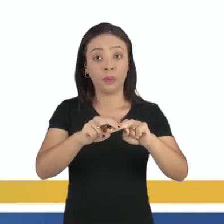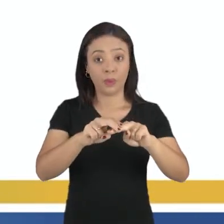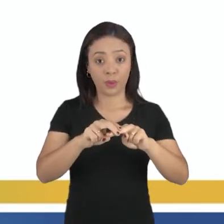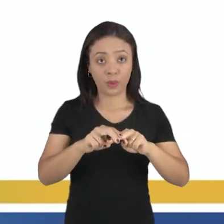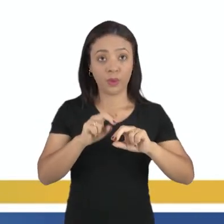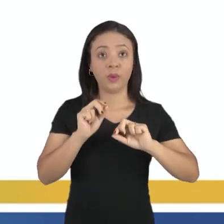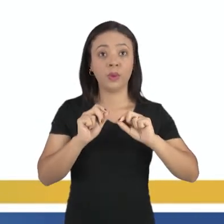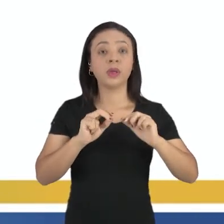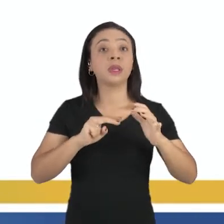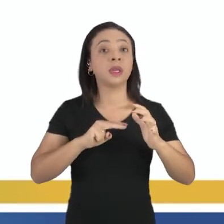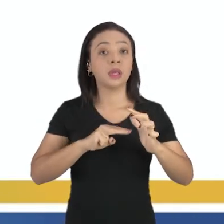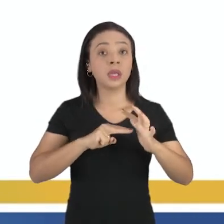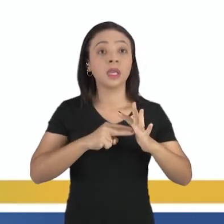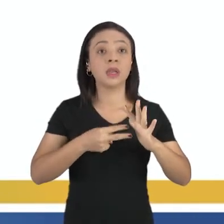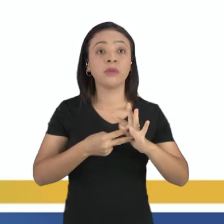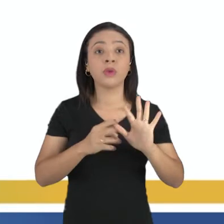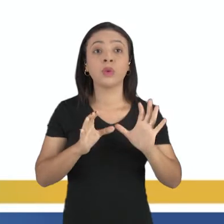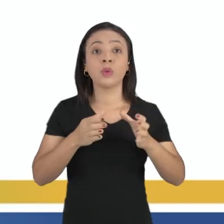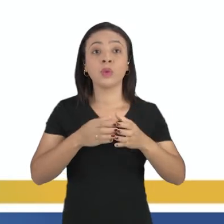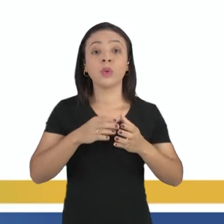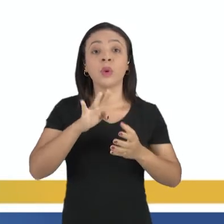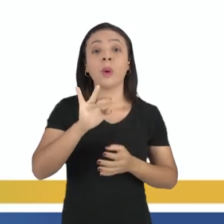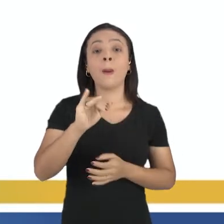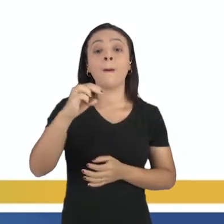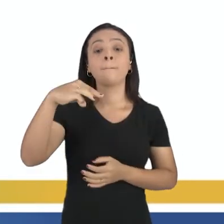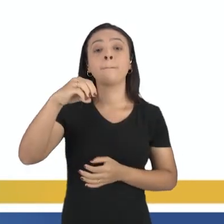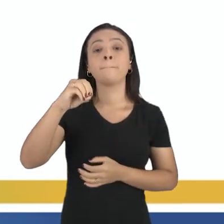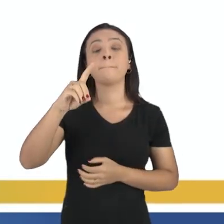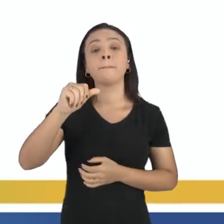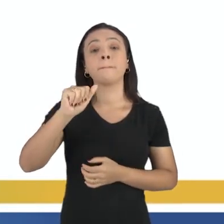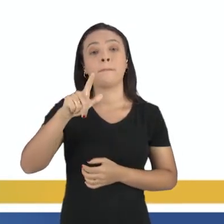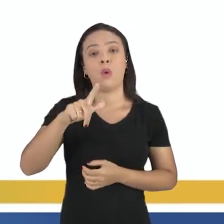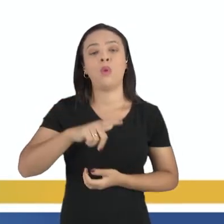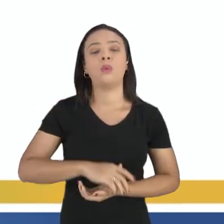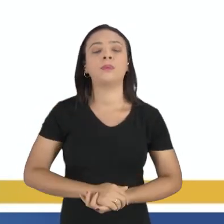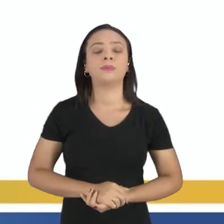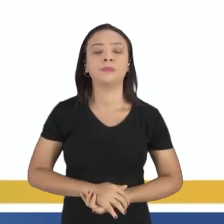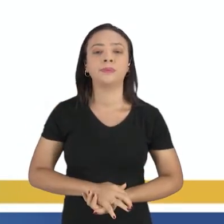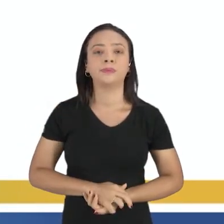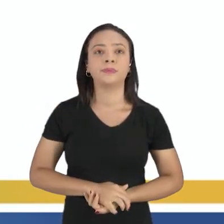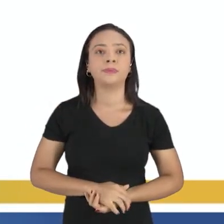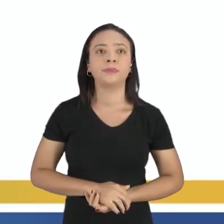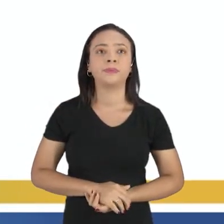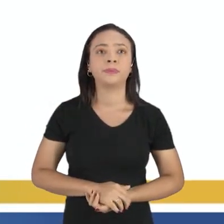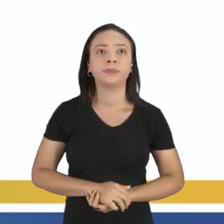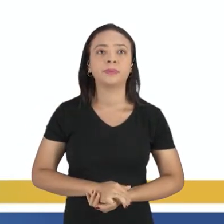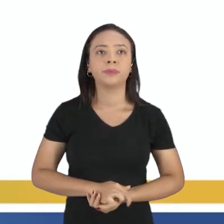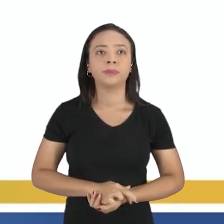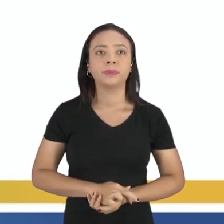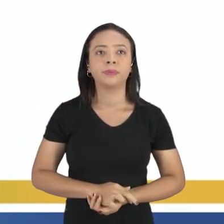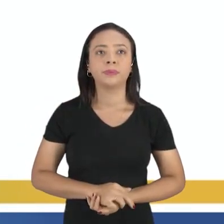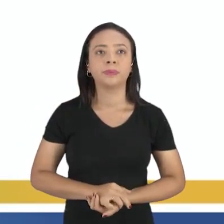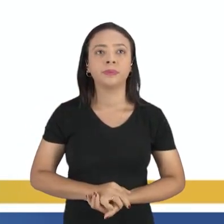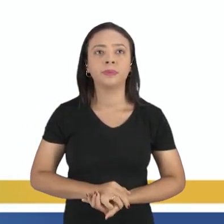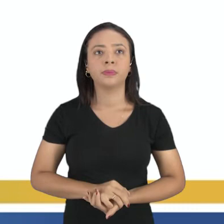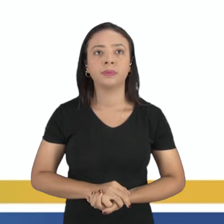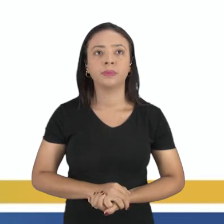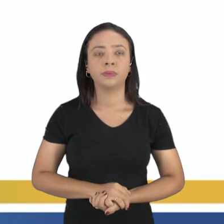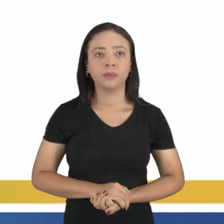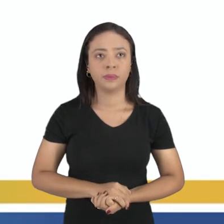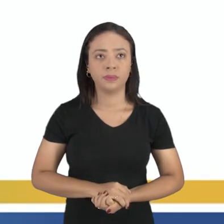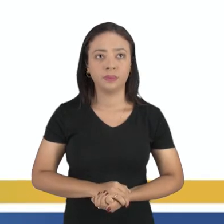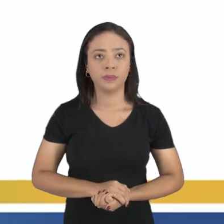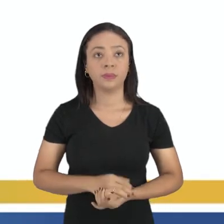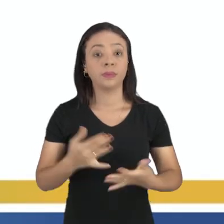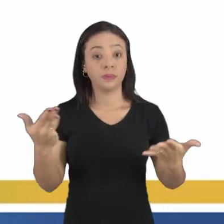Portanto, trata-se de um conjunto que consideramos um conjunto bimodal, certo?